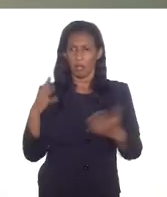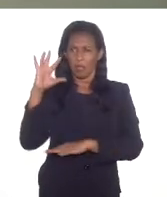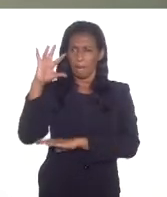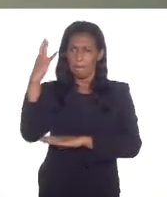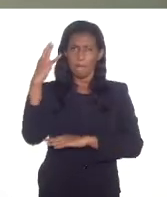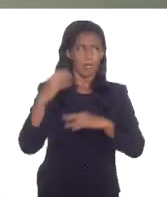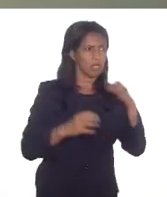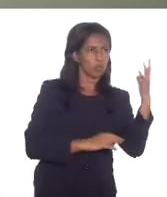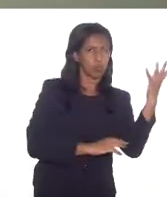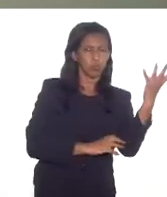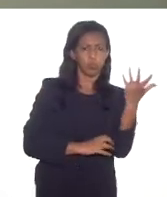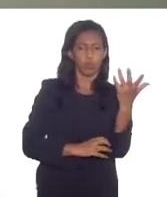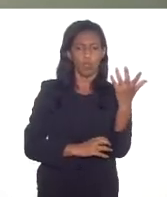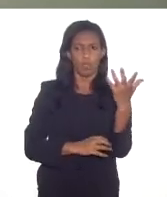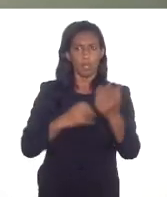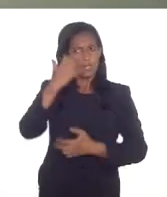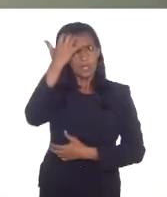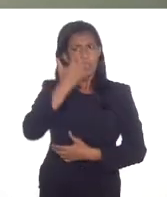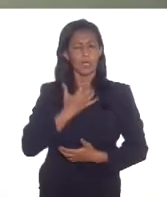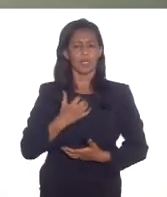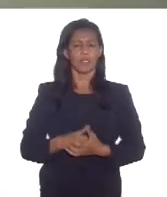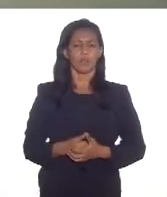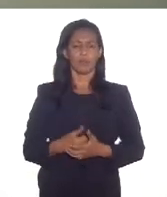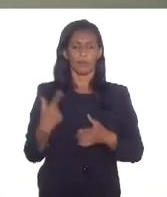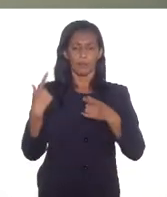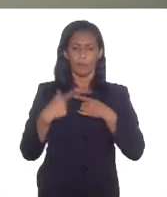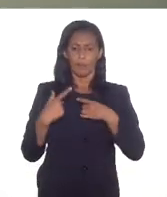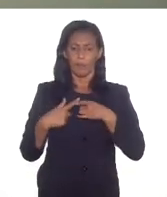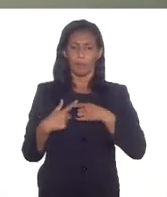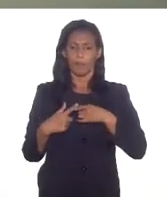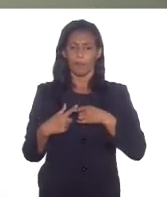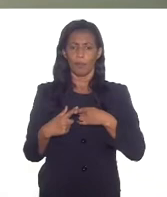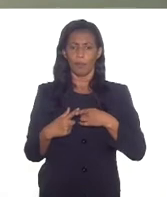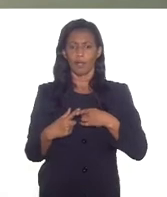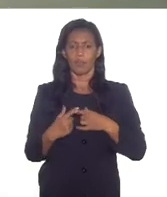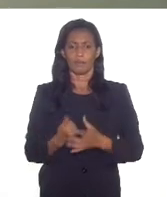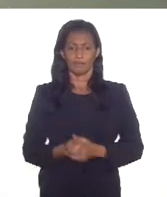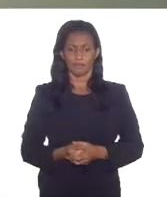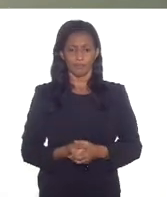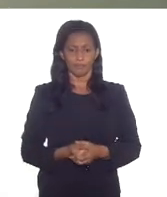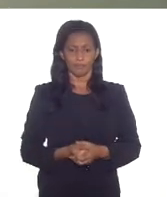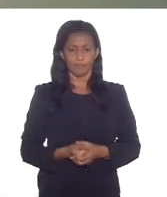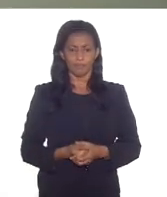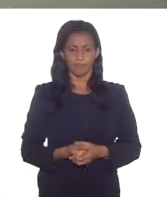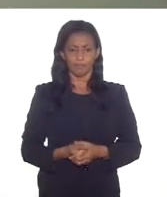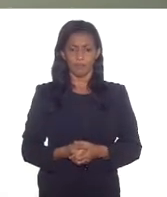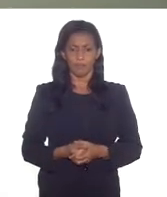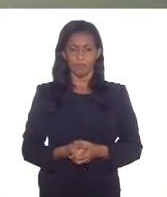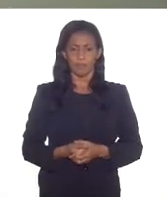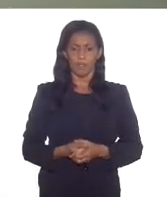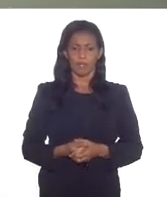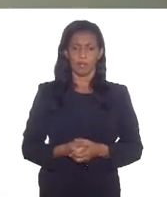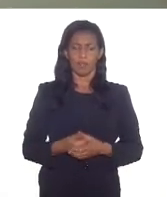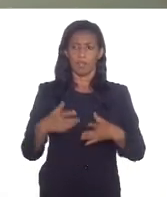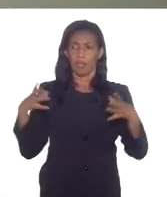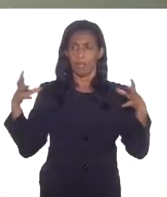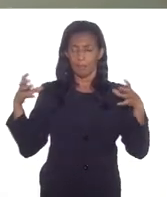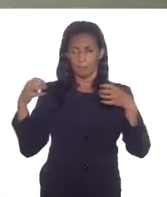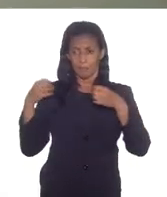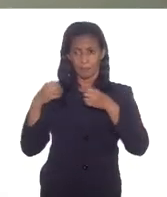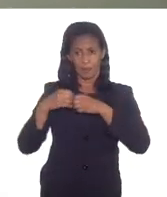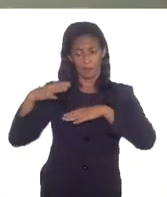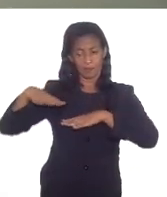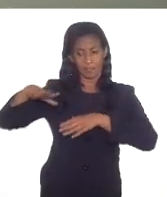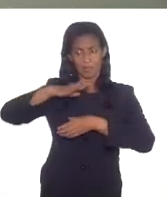né, seríssima, porque a perna do vento aqui, né, praticamente é em cima da cidade como um todo.